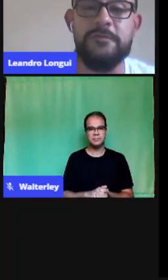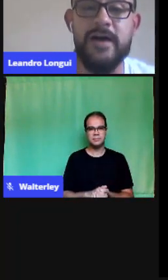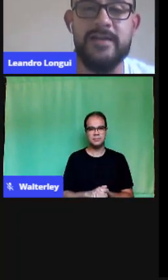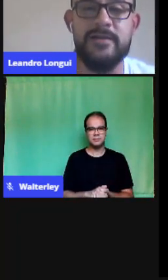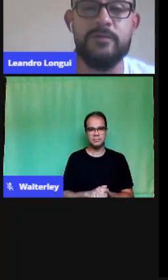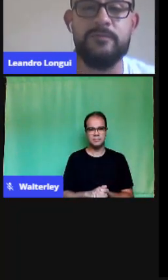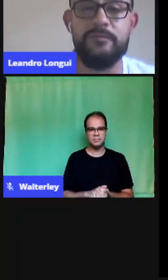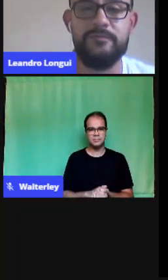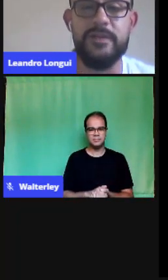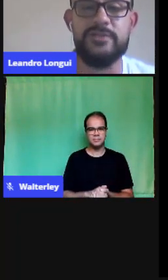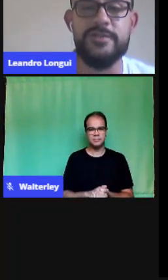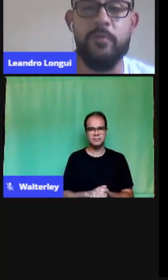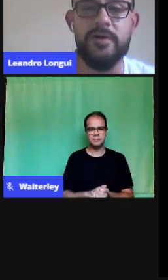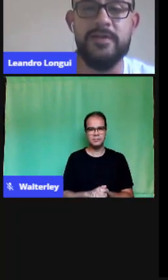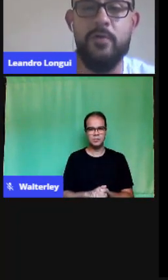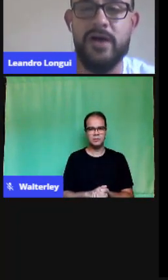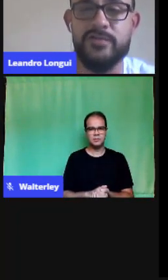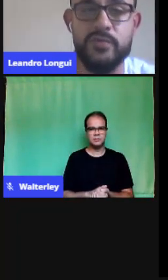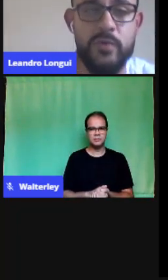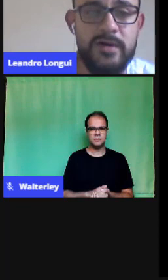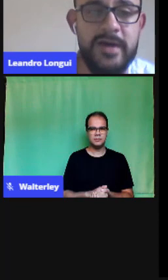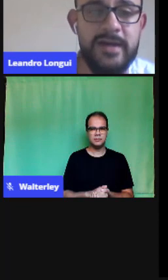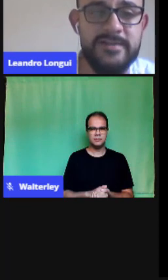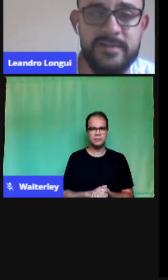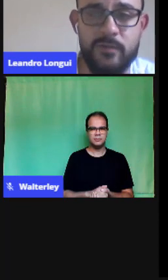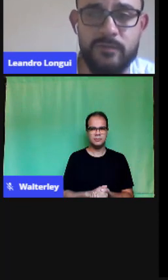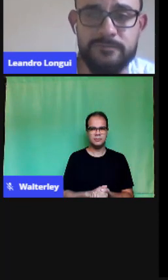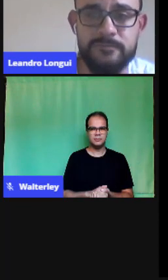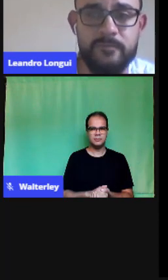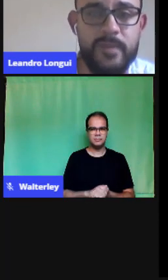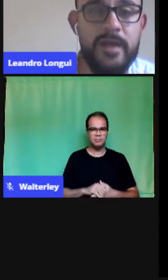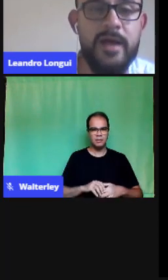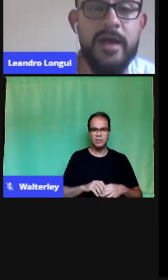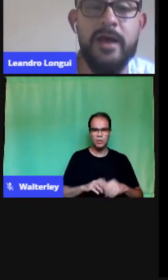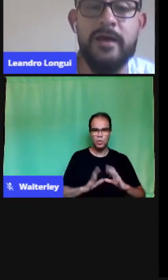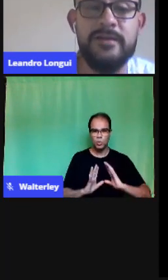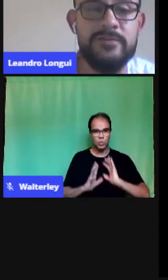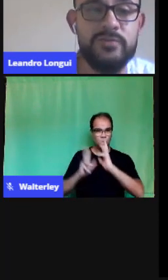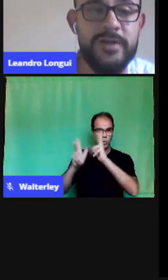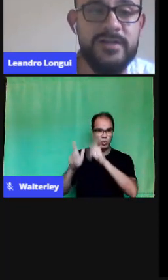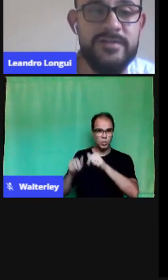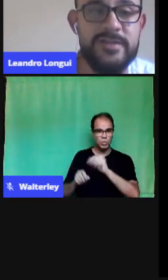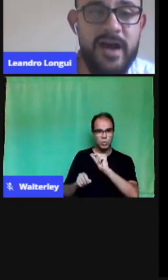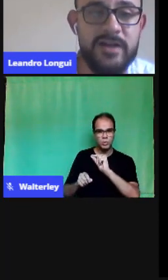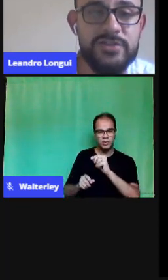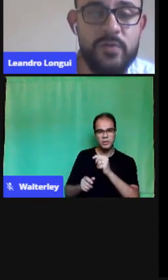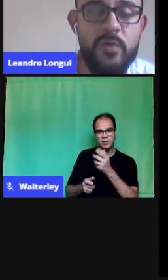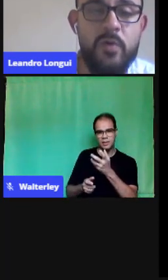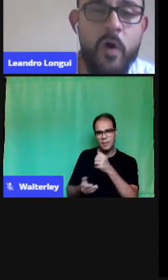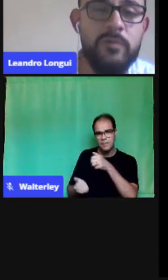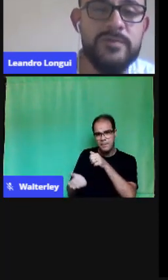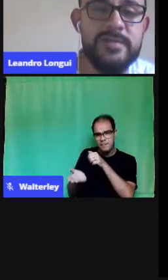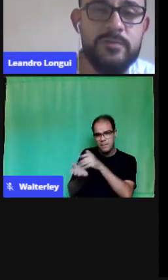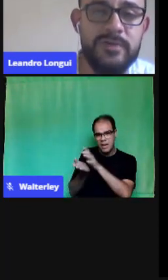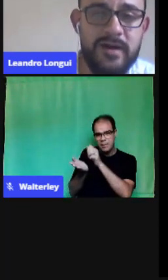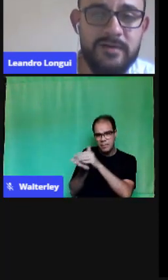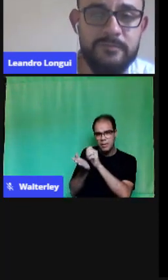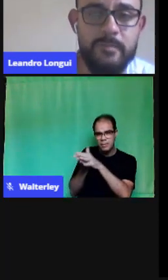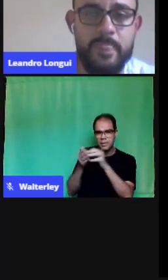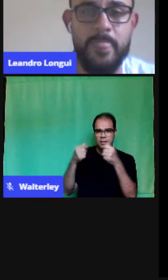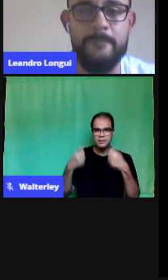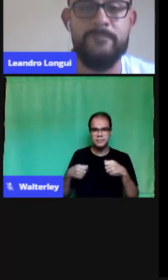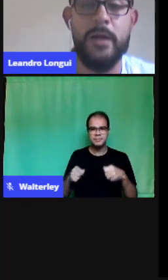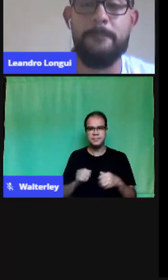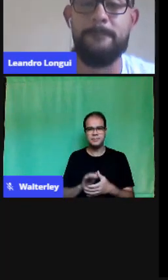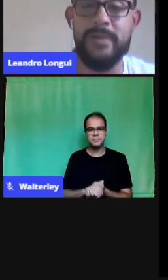que tudo fariam e disporiam a sua eleição, tanto no eclesiástico como no